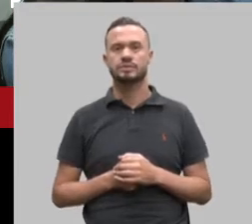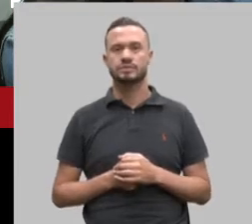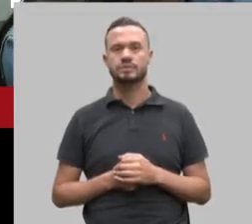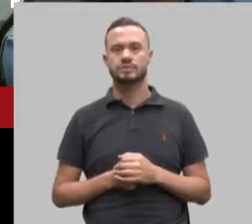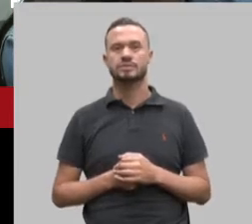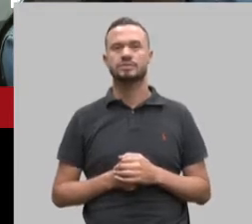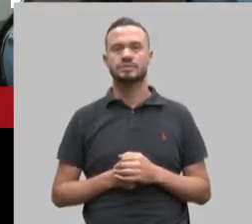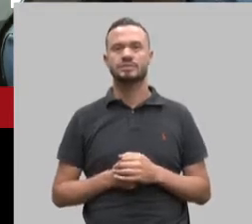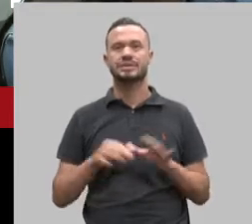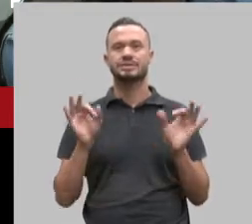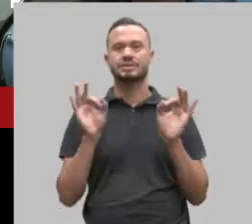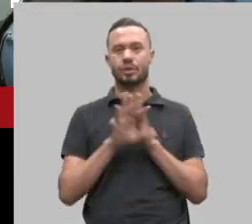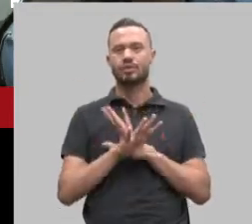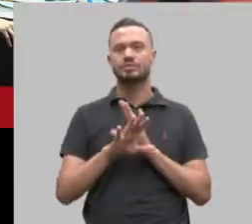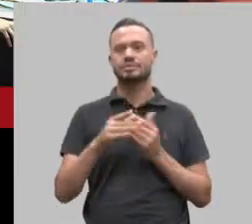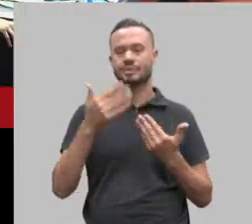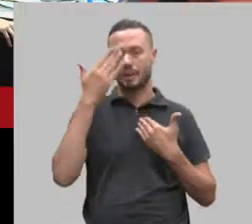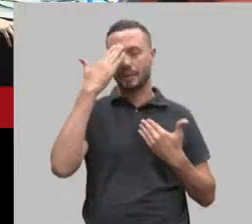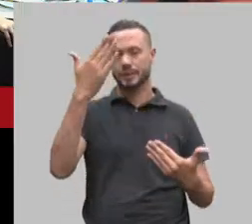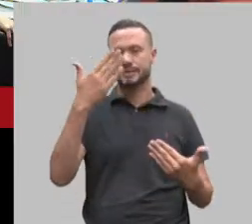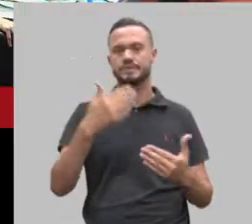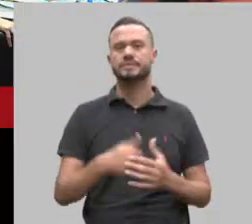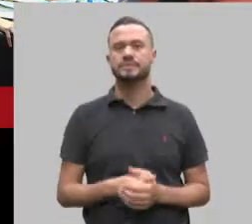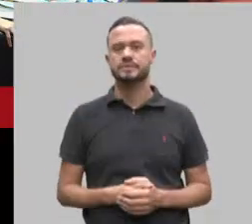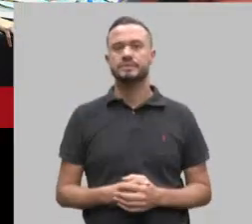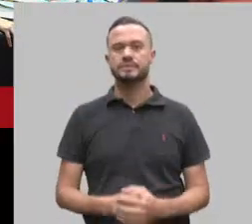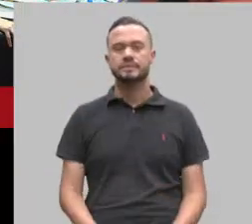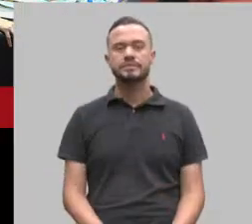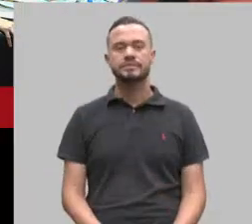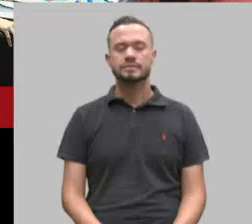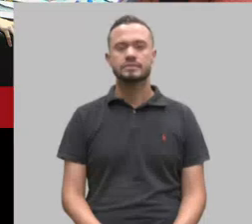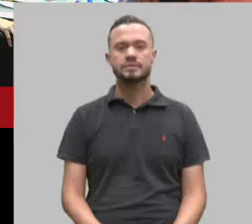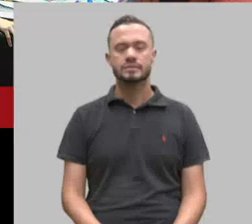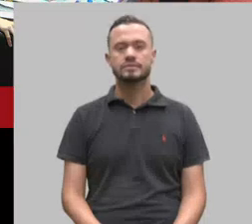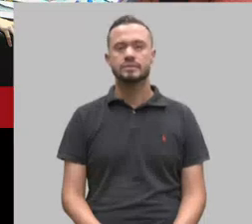pela palavra dele tá joia obrigado